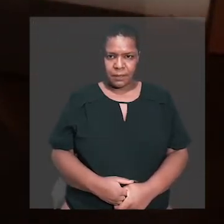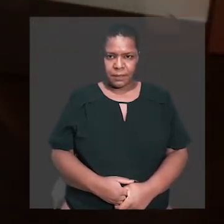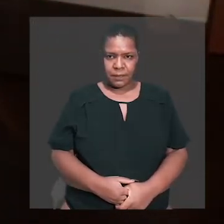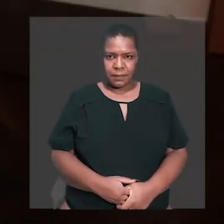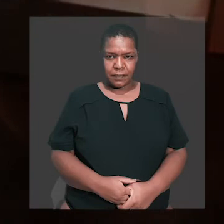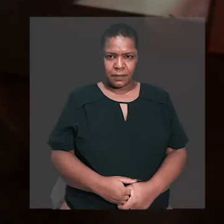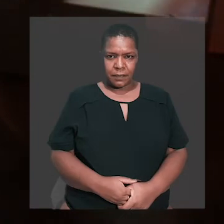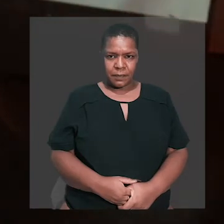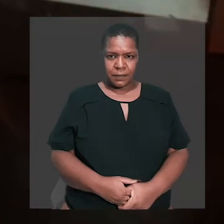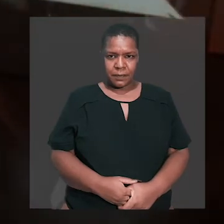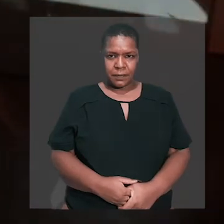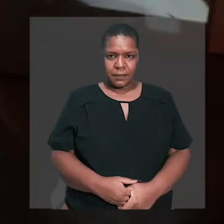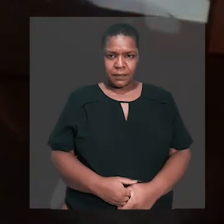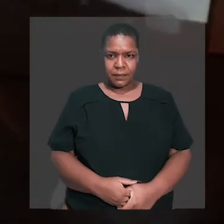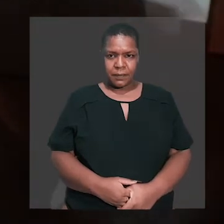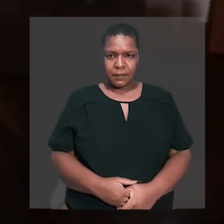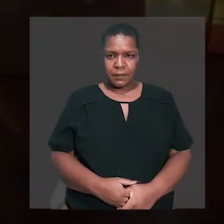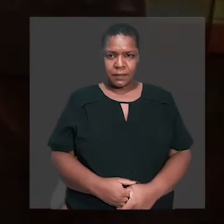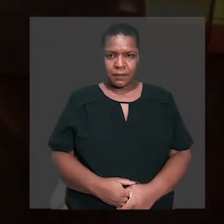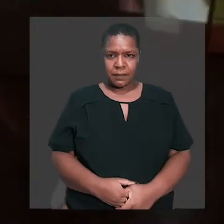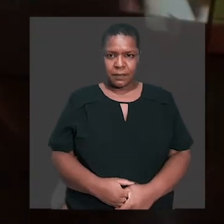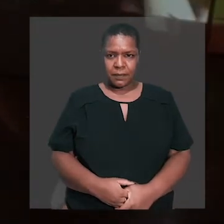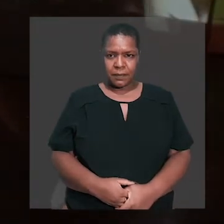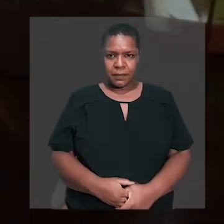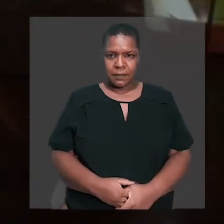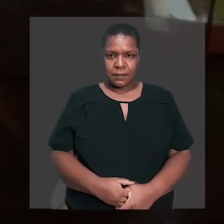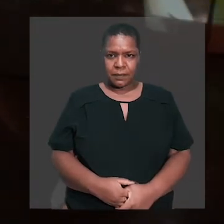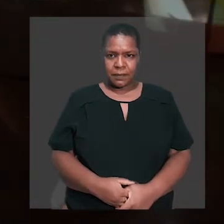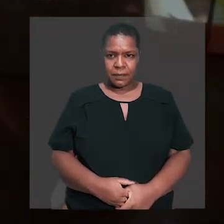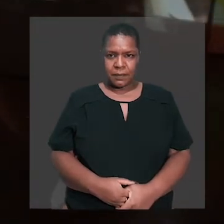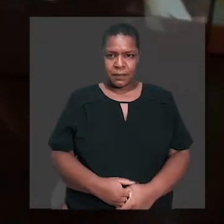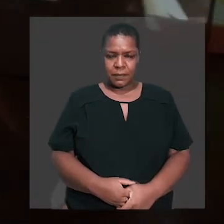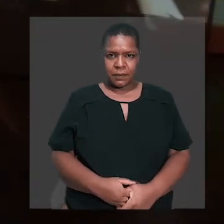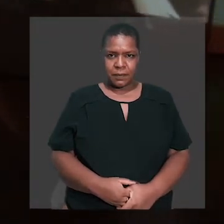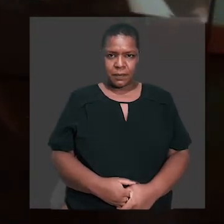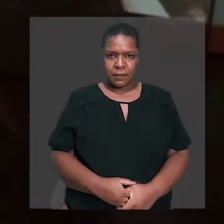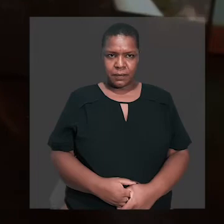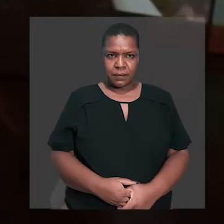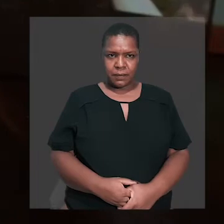Thank you.